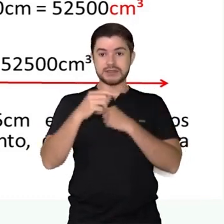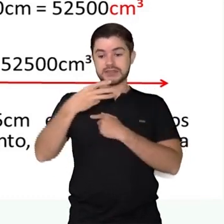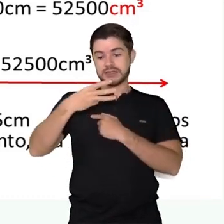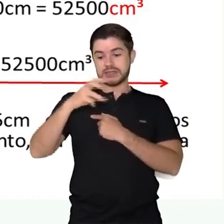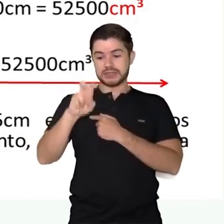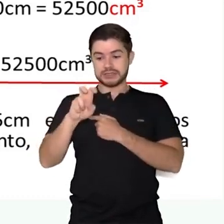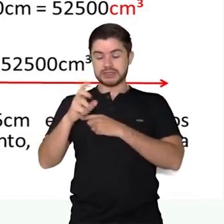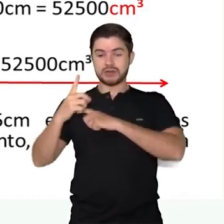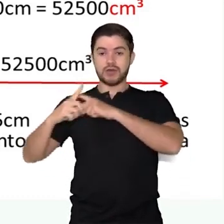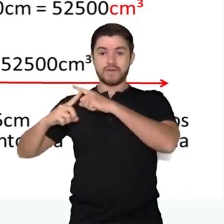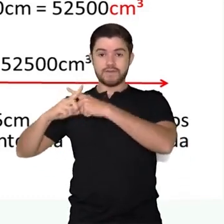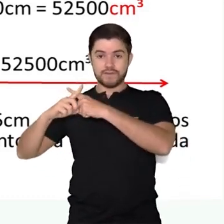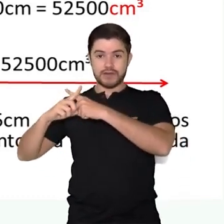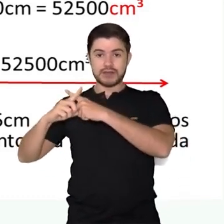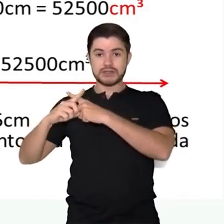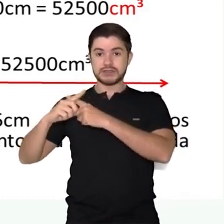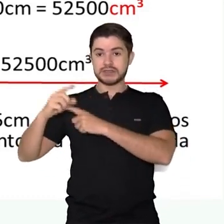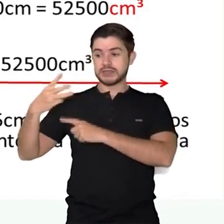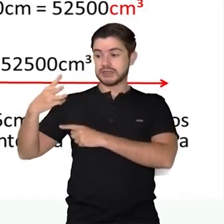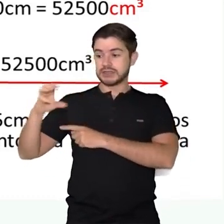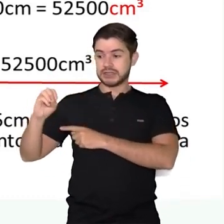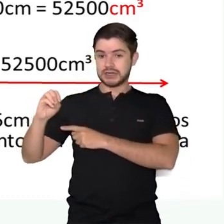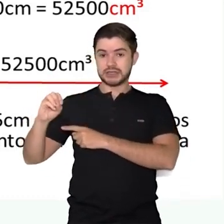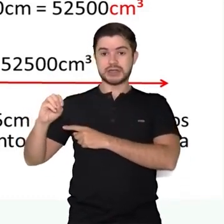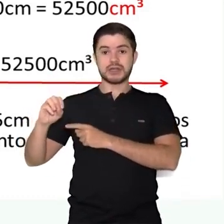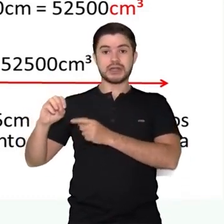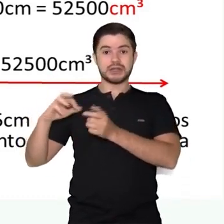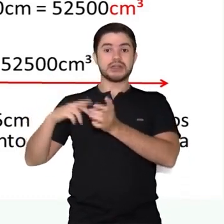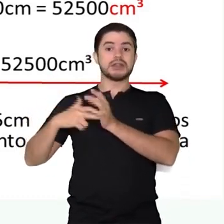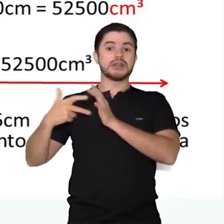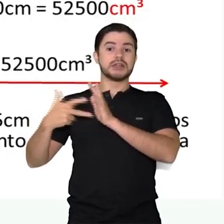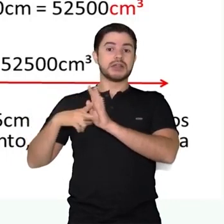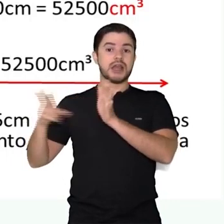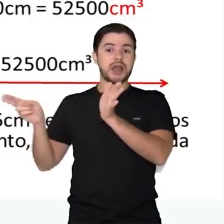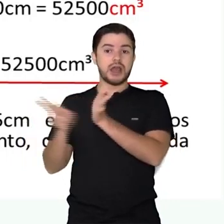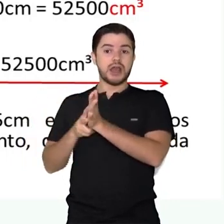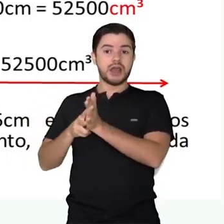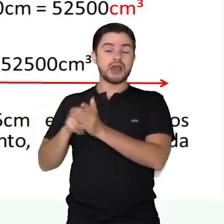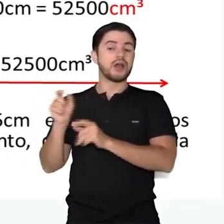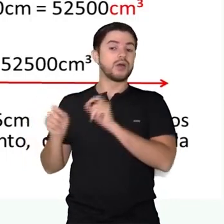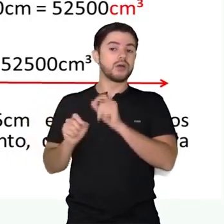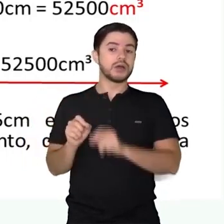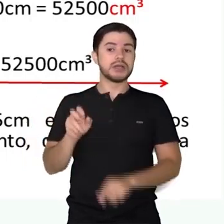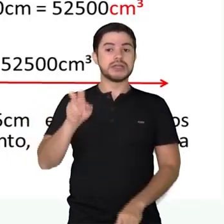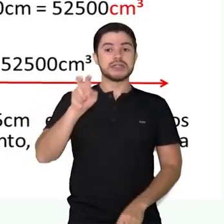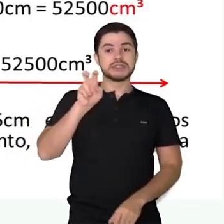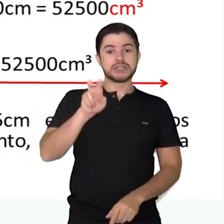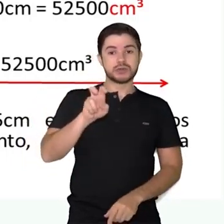35 centímetros vezes 30 centímetros, você vai chegar no volume total de